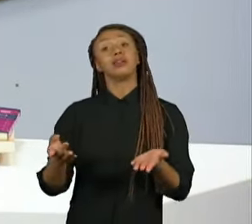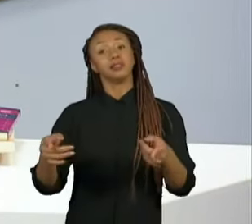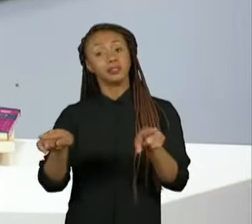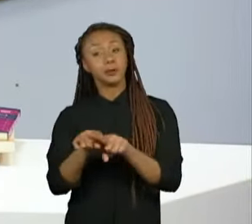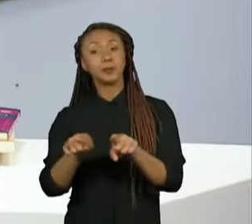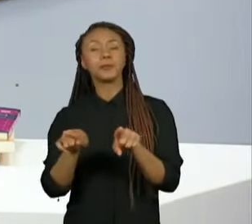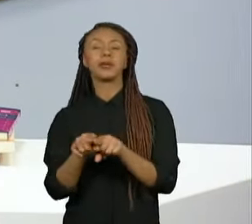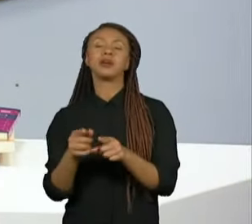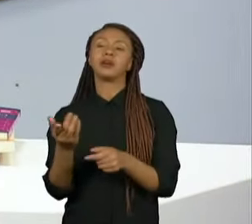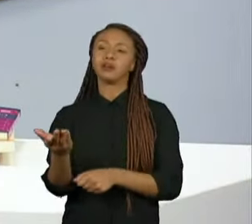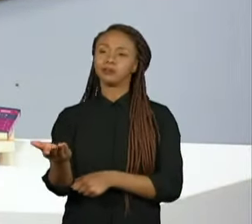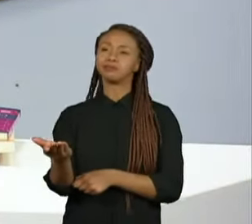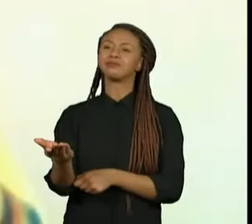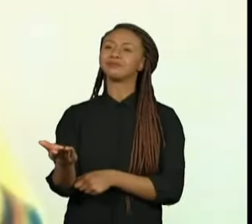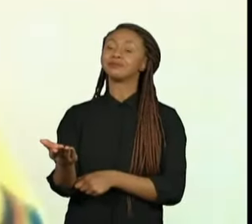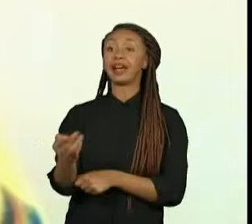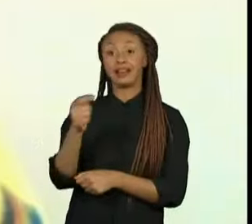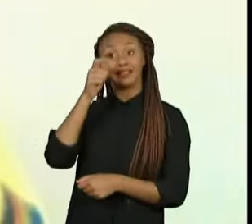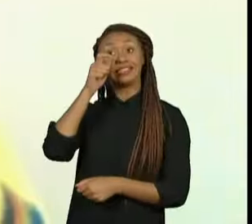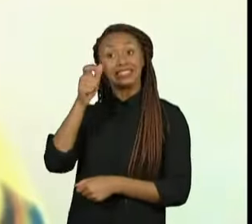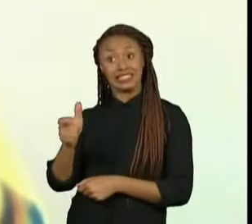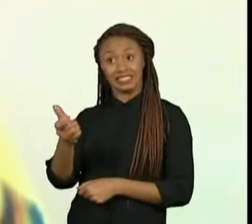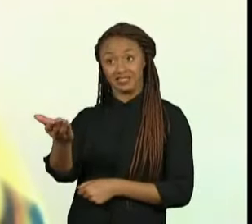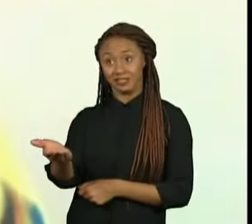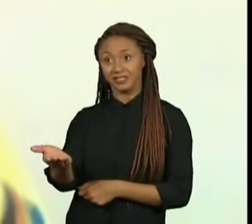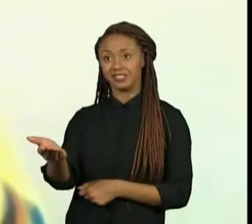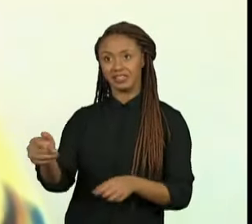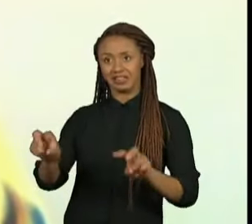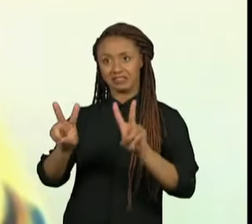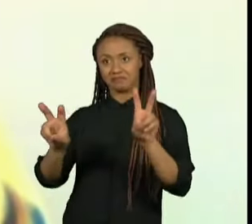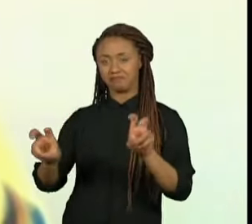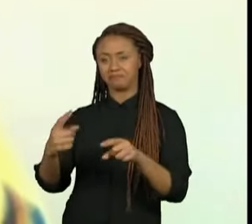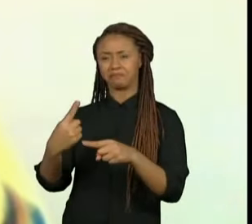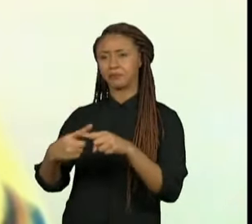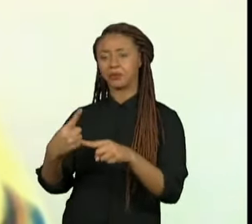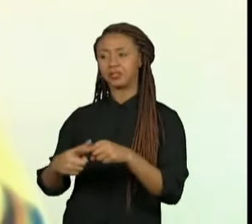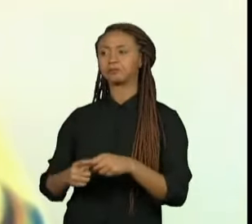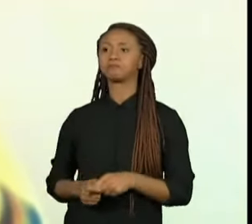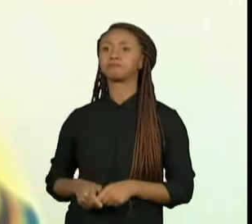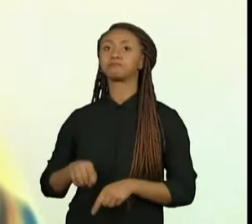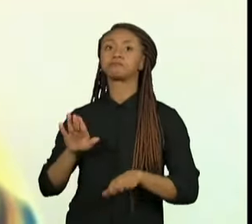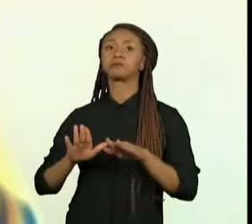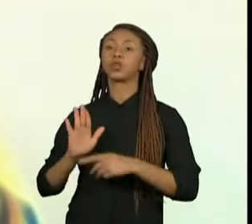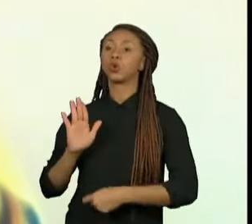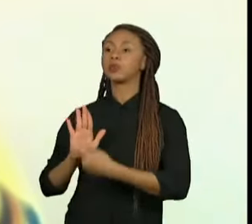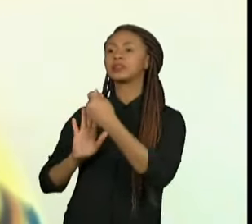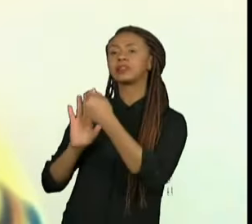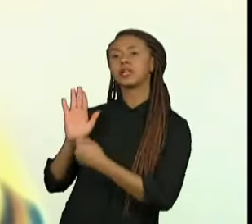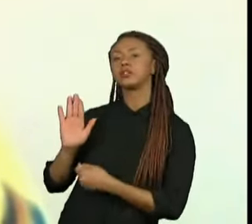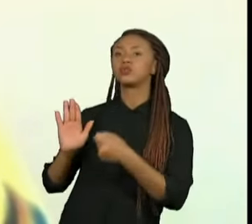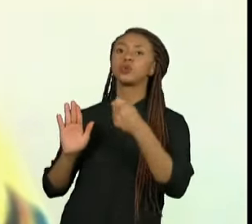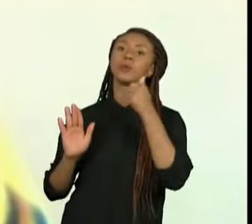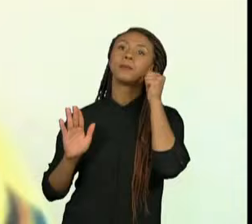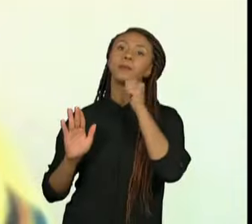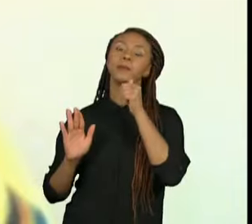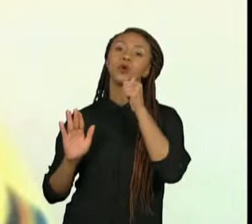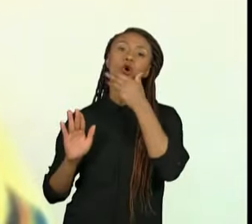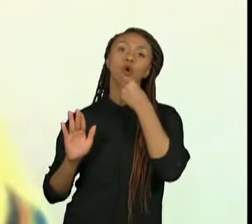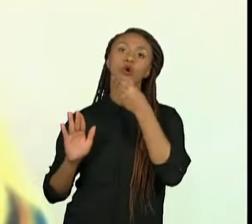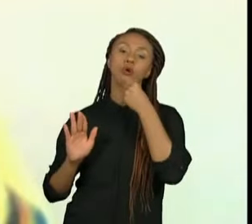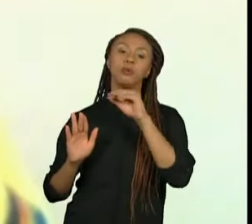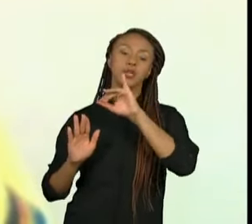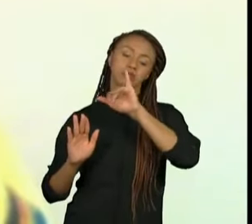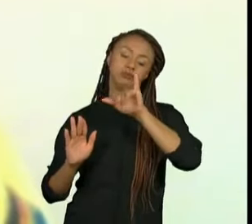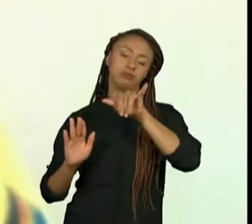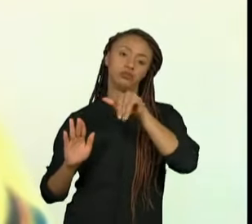e acho que, inclusive, isso é tão interessante que, por exemplo, um texto de Geni Guimarães, ele